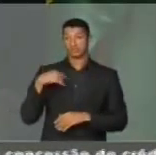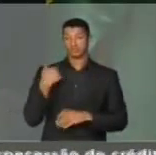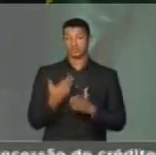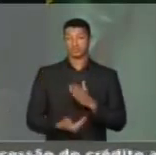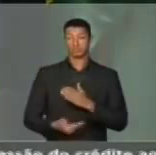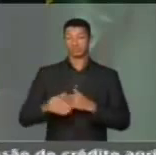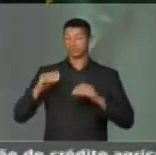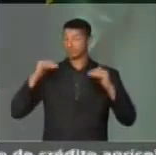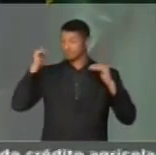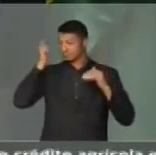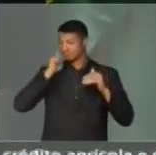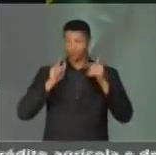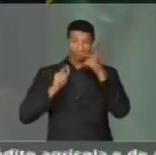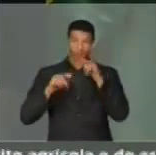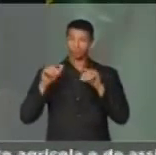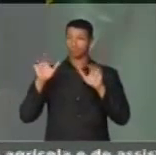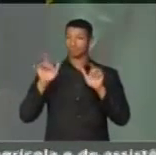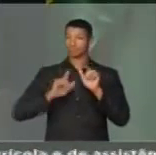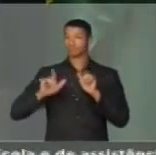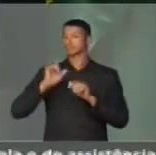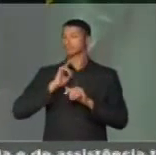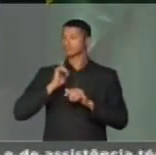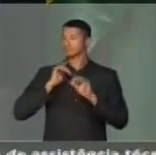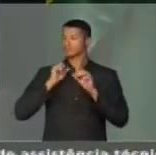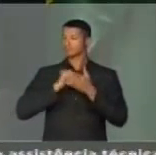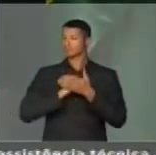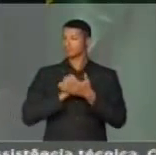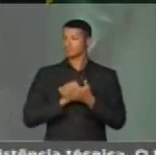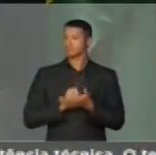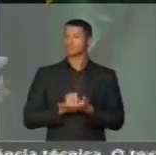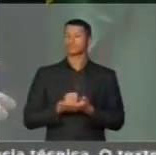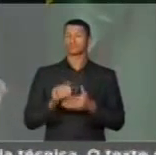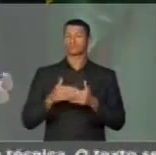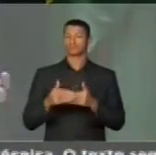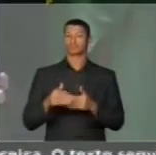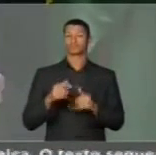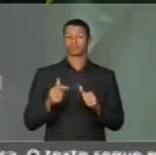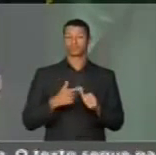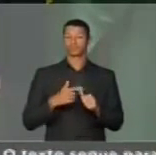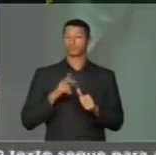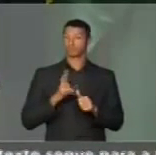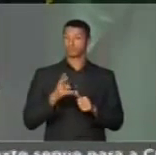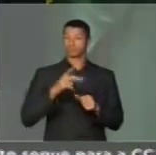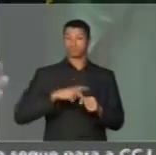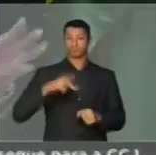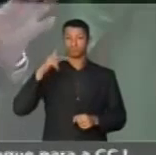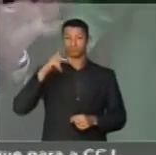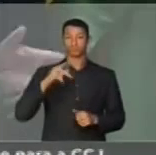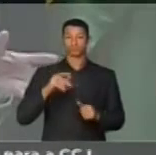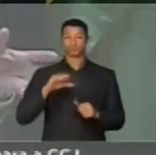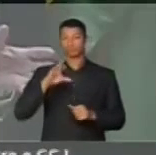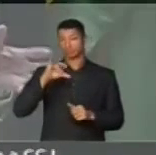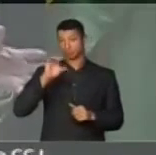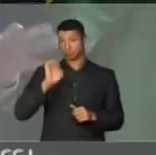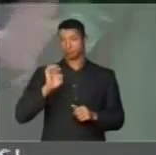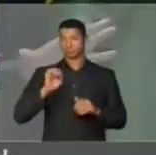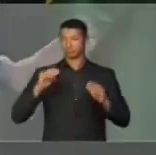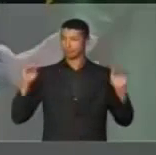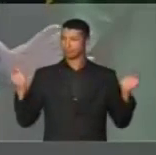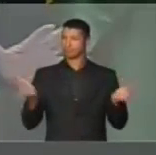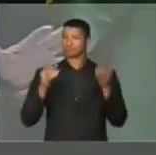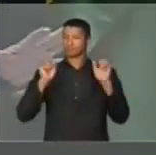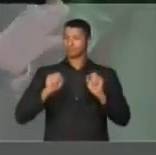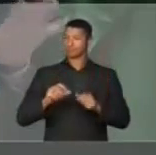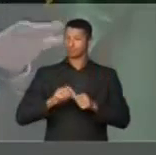essa autonomia, logicamente, ela tem um controle como ela teve no passado. Primeiro, manter a Petrobras. Essa crise que está sendo levantando tem que